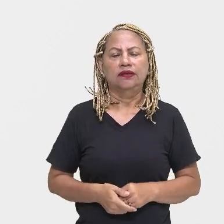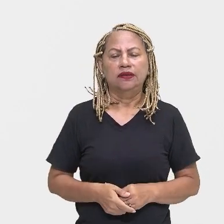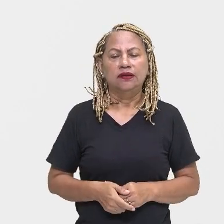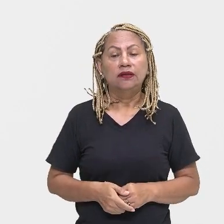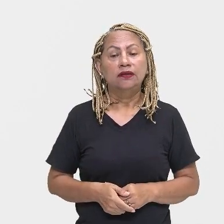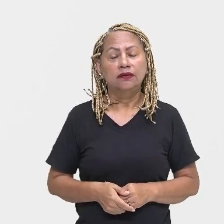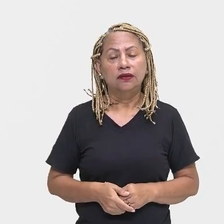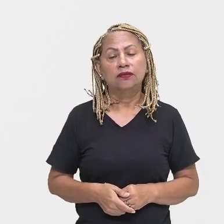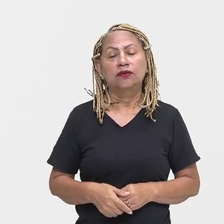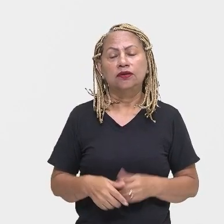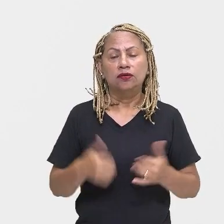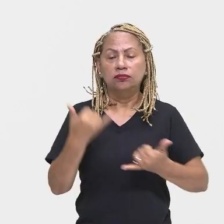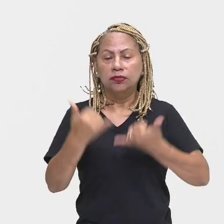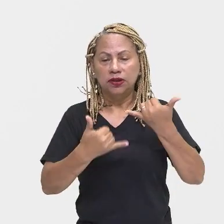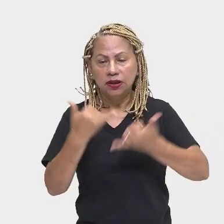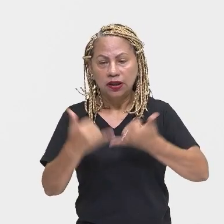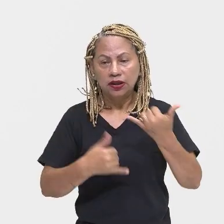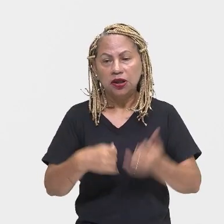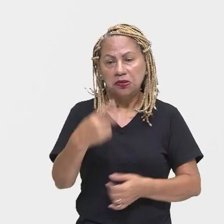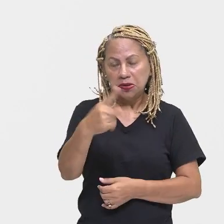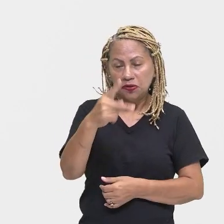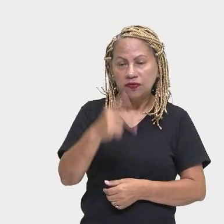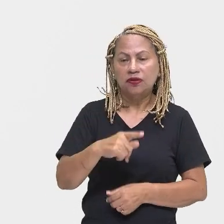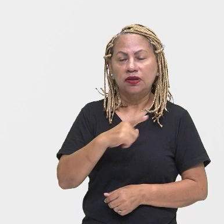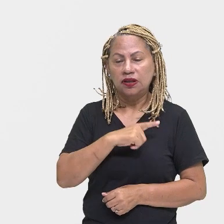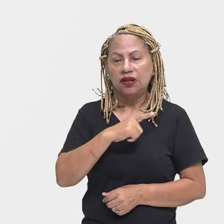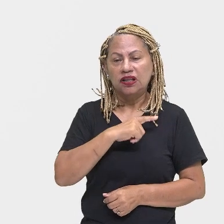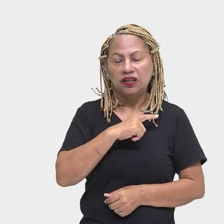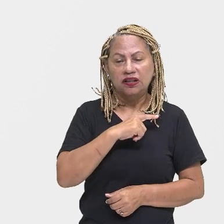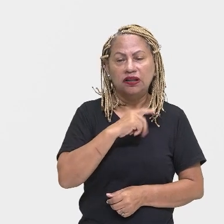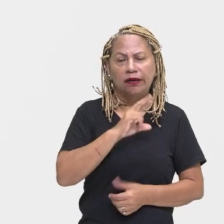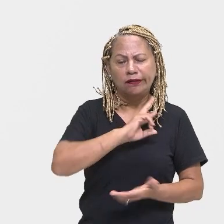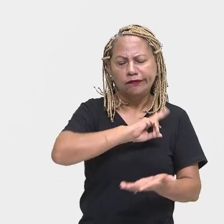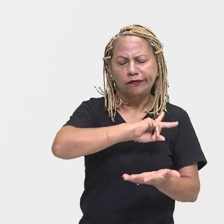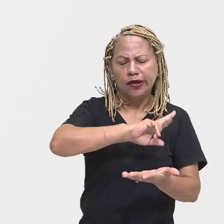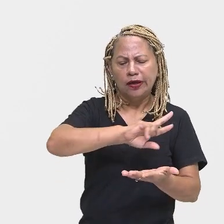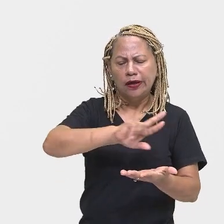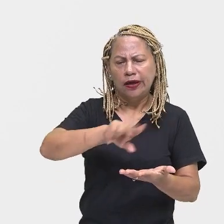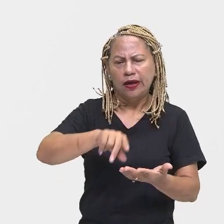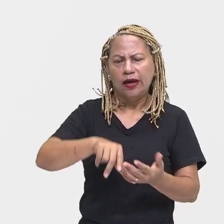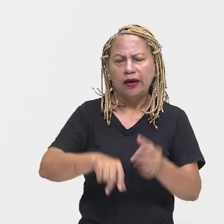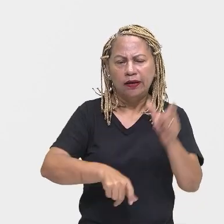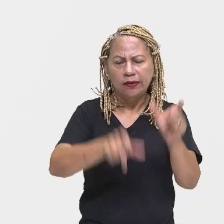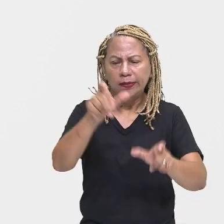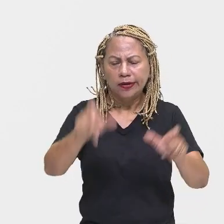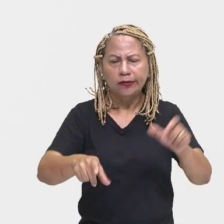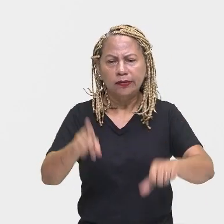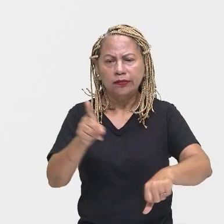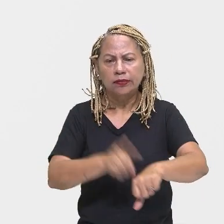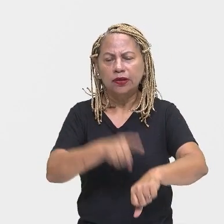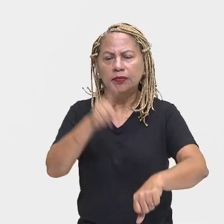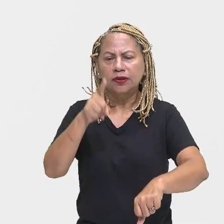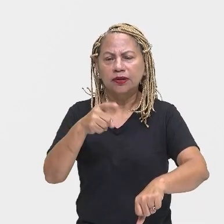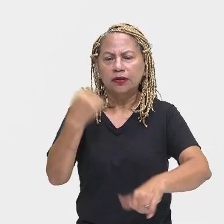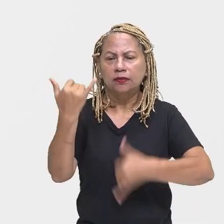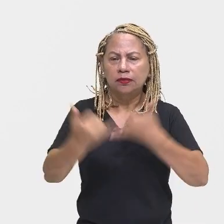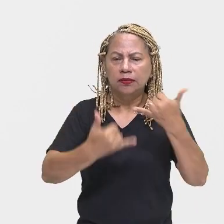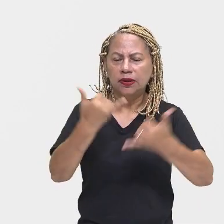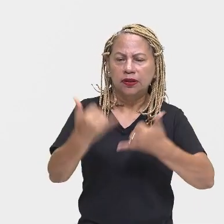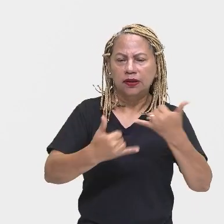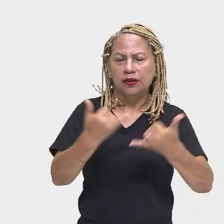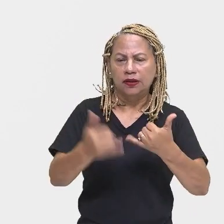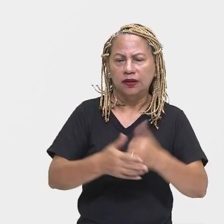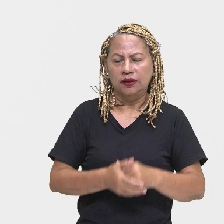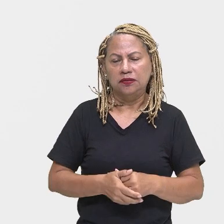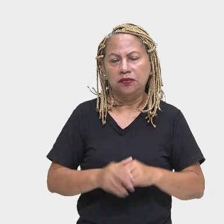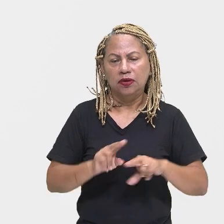jogos onde você tem muitos jogadores ao mesmo tempo. Então, por isso é Massively Multiplayer